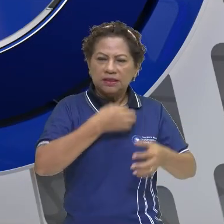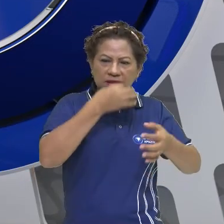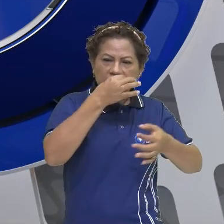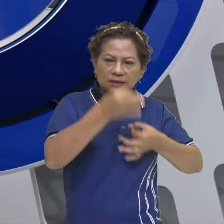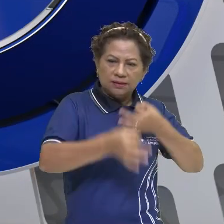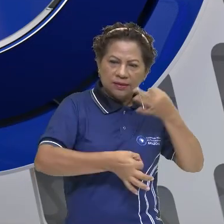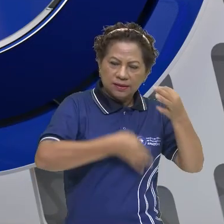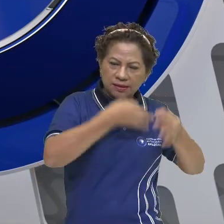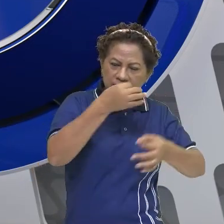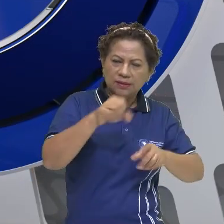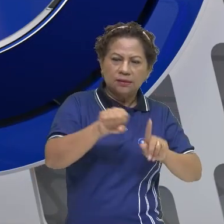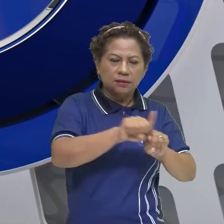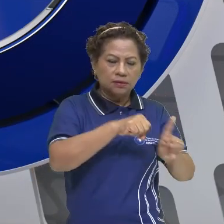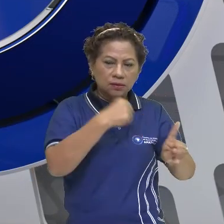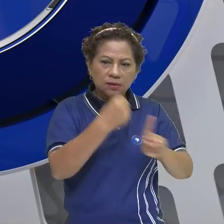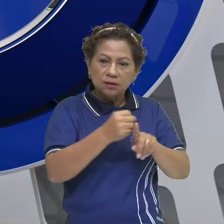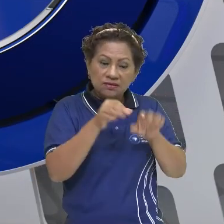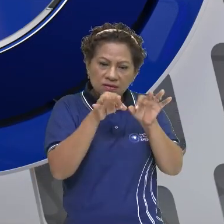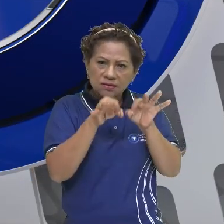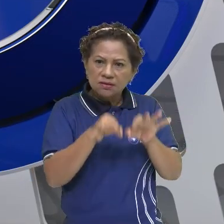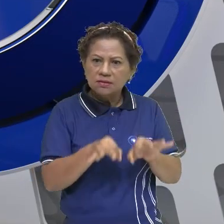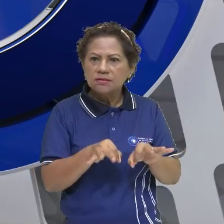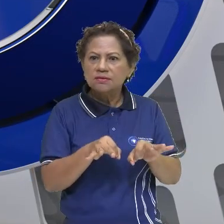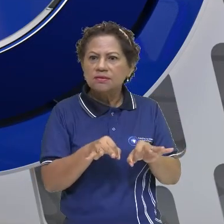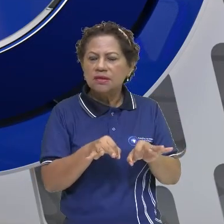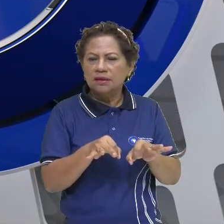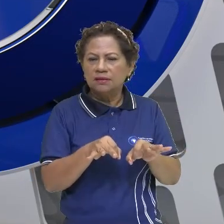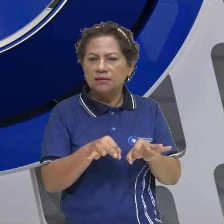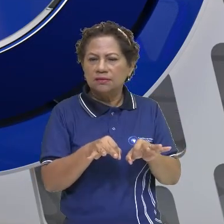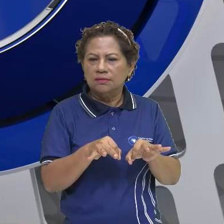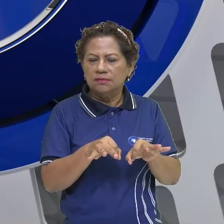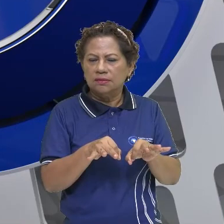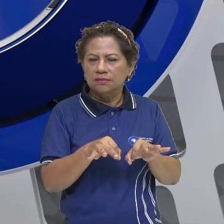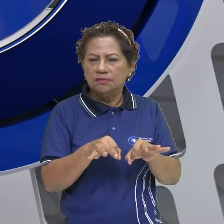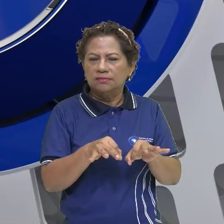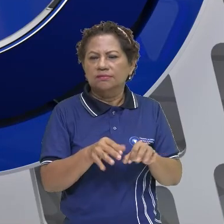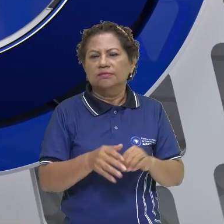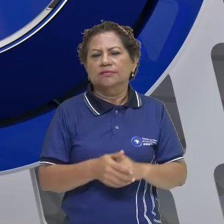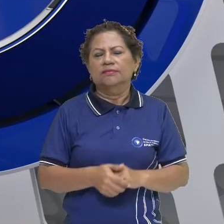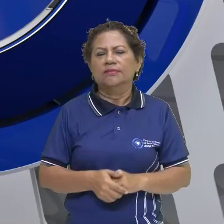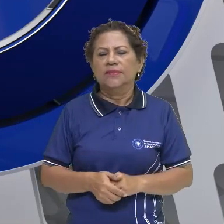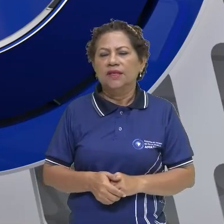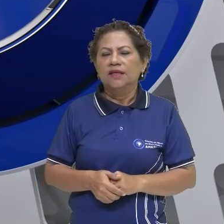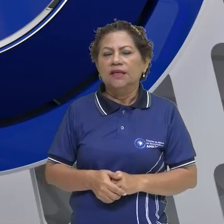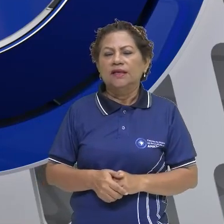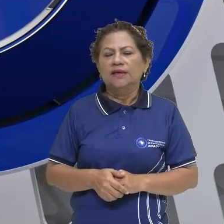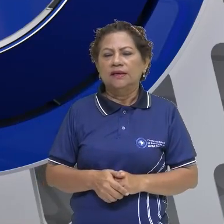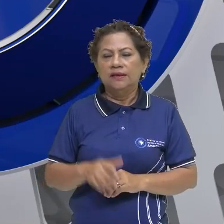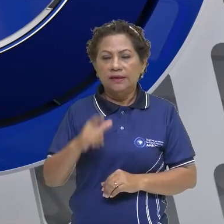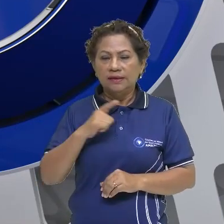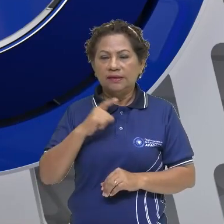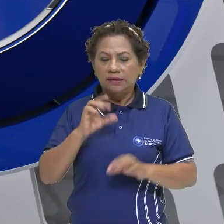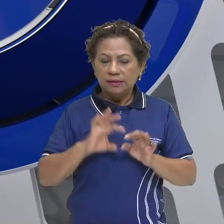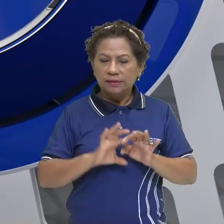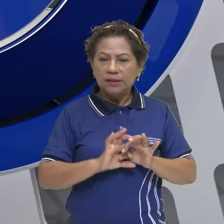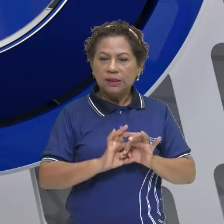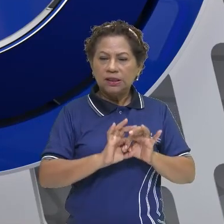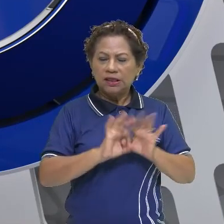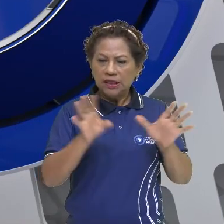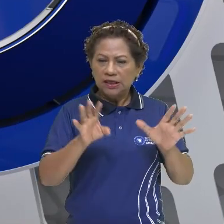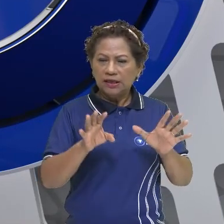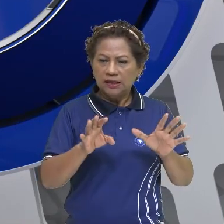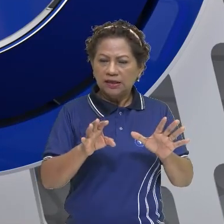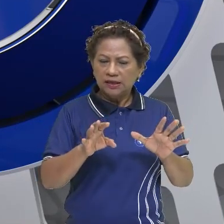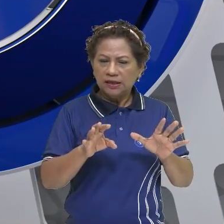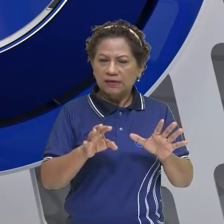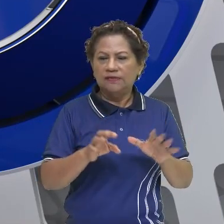social, de uma forma correta, de uma forma válida. Né? Ele tem autorização para pintar muros.